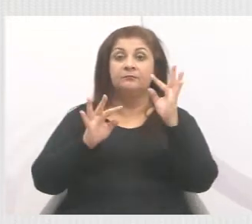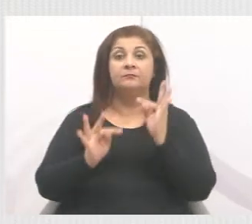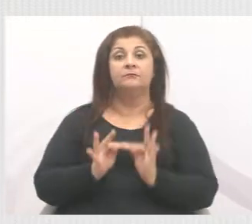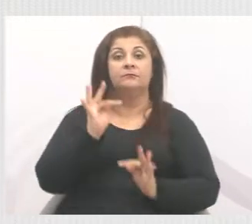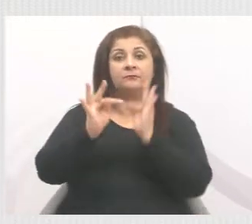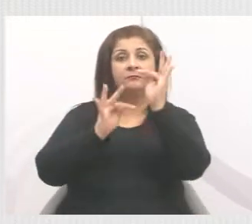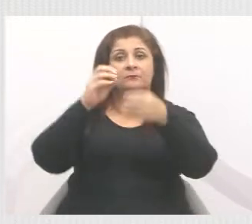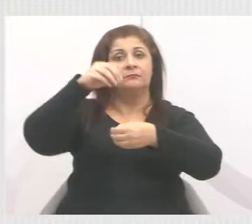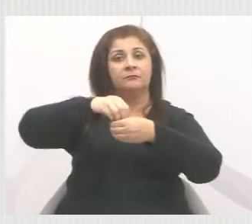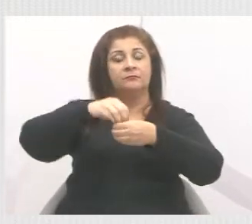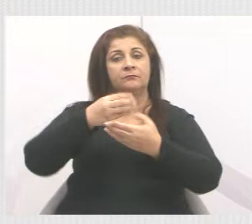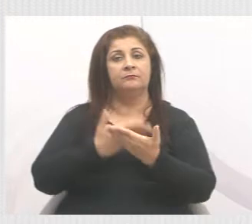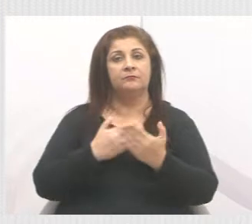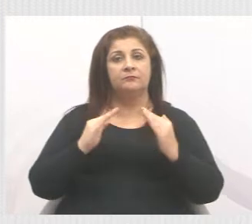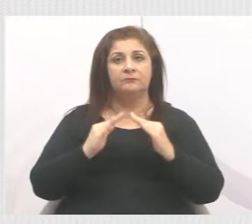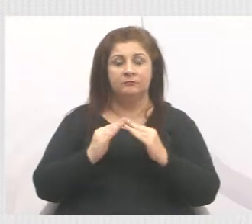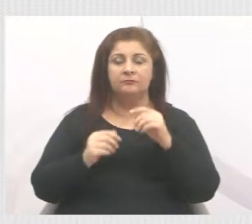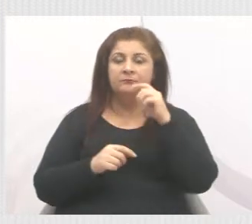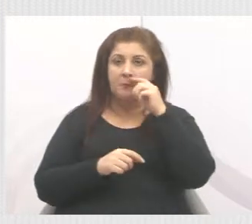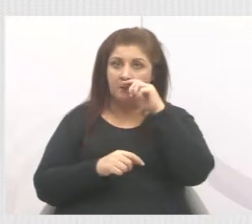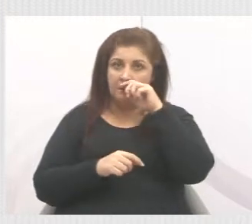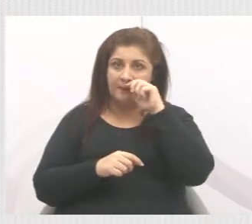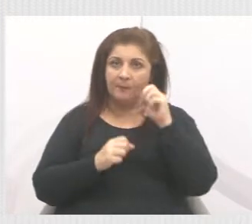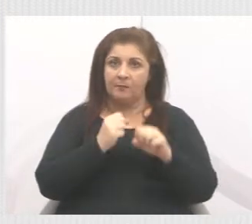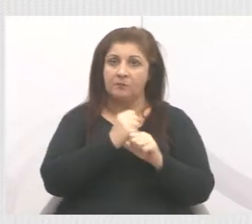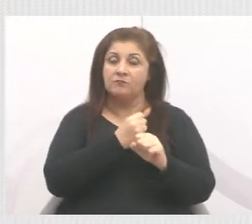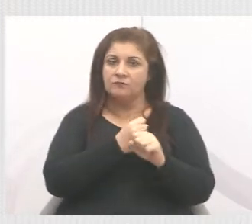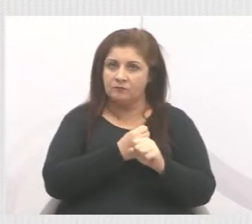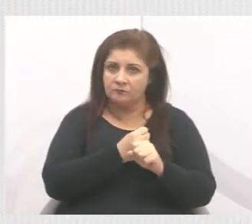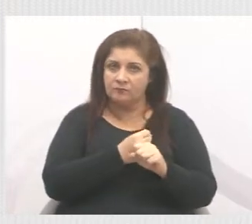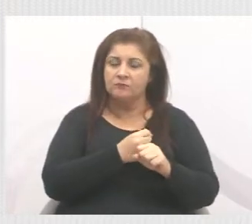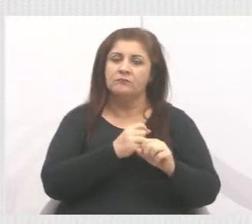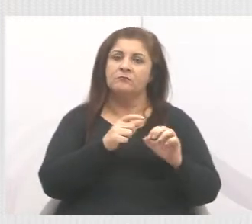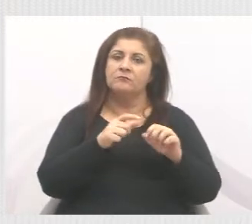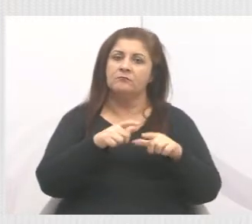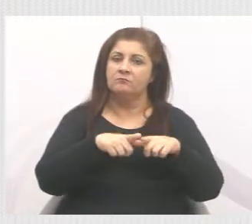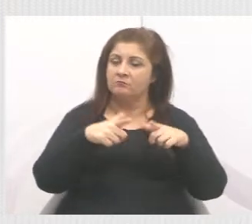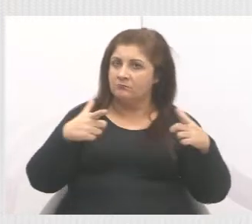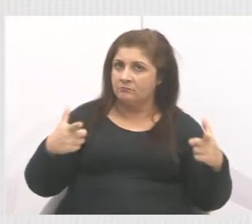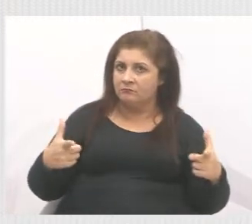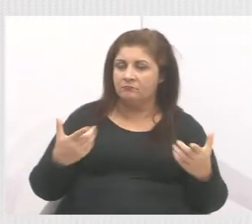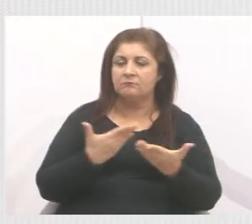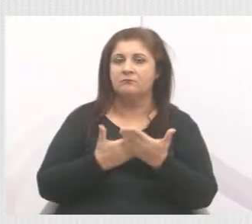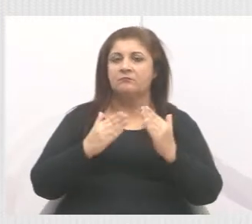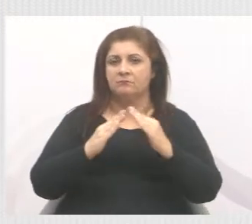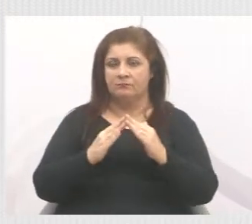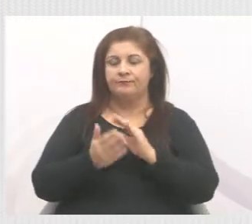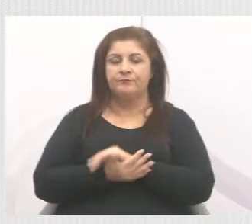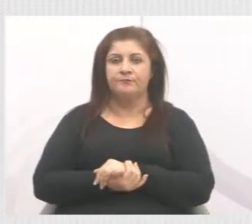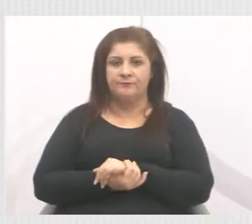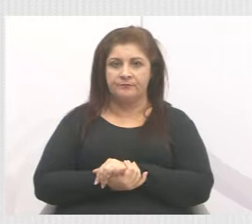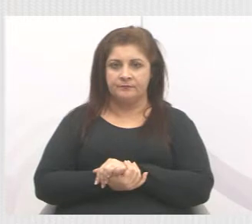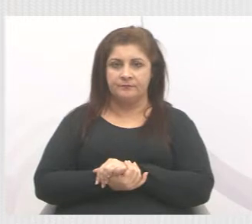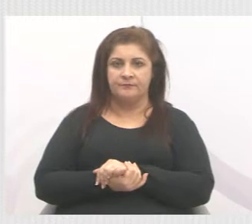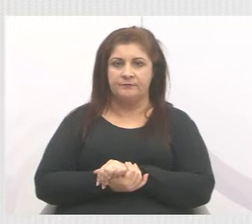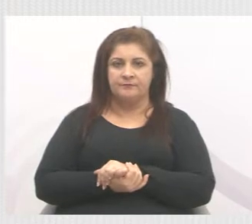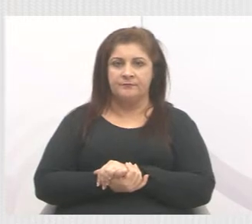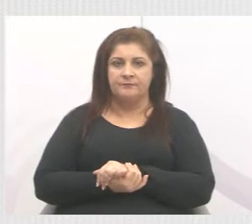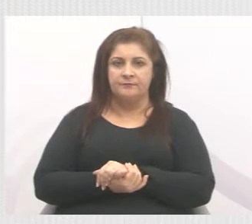tecnologias nas nossas escolas e construção, reforma e ampliação de unidades escolares.